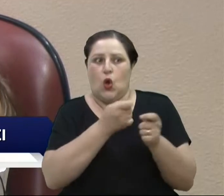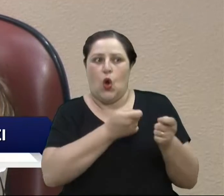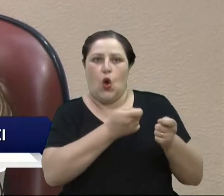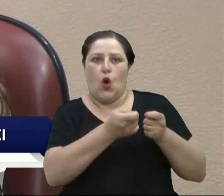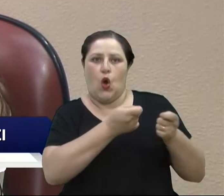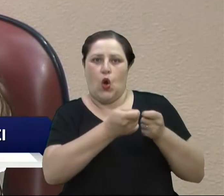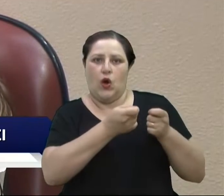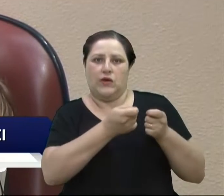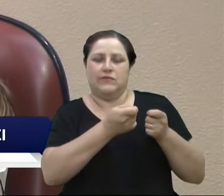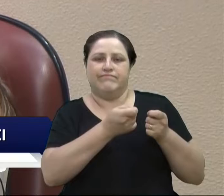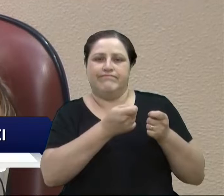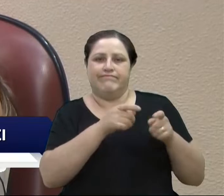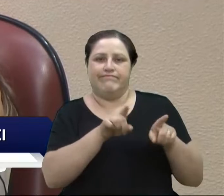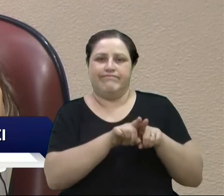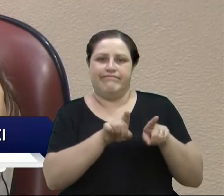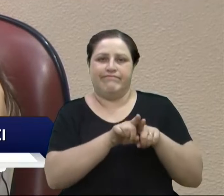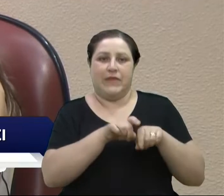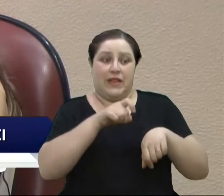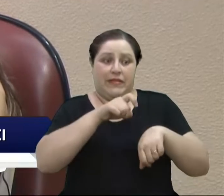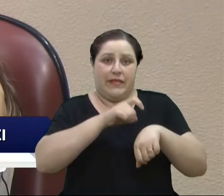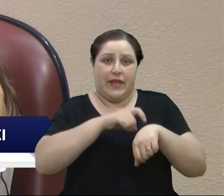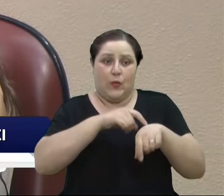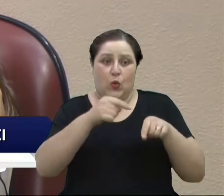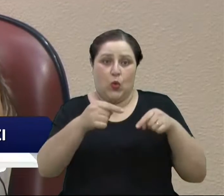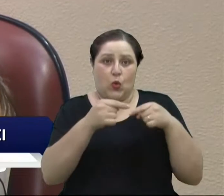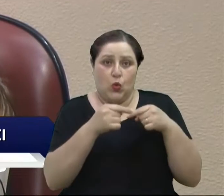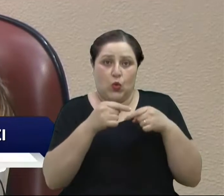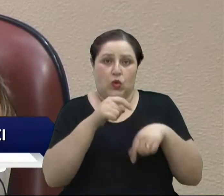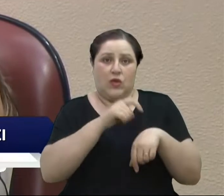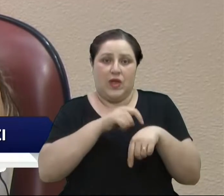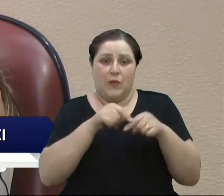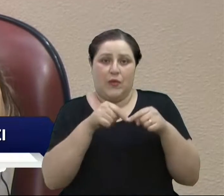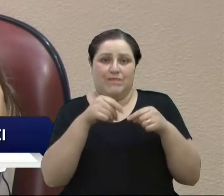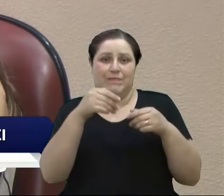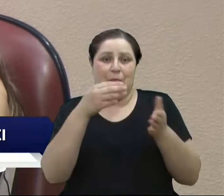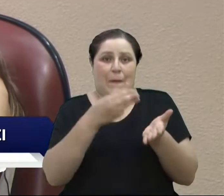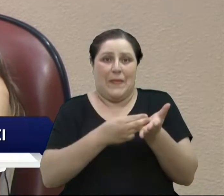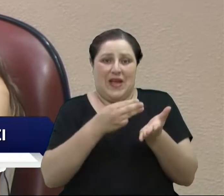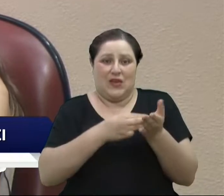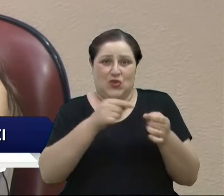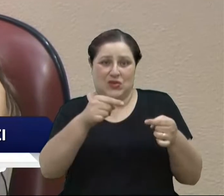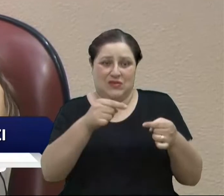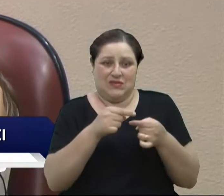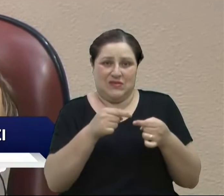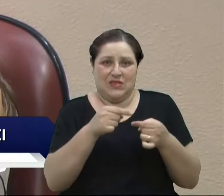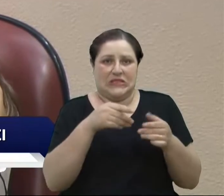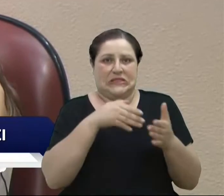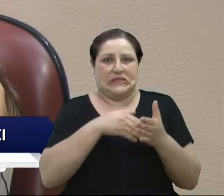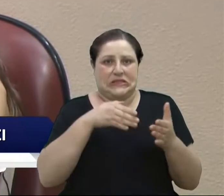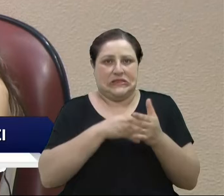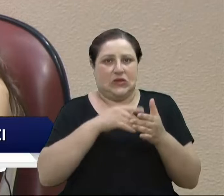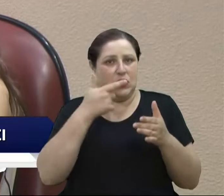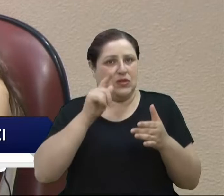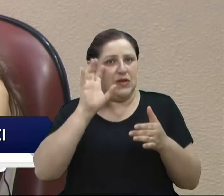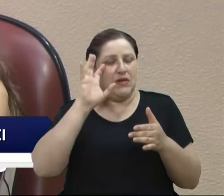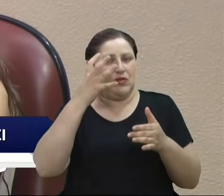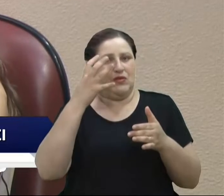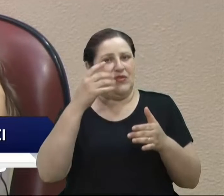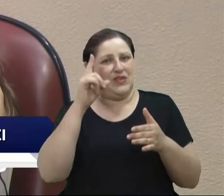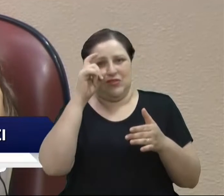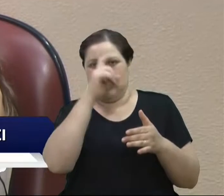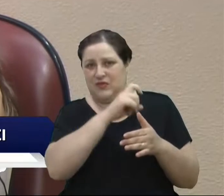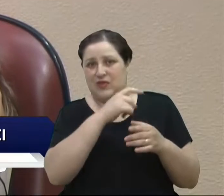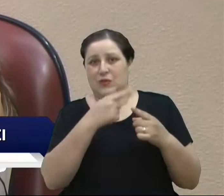de resolução no curto e no médio prazo bastante limitada, já que nós temos uma oferta por parte